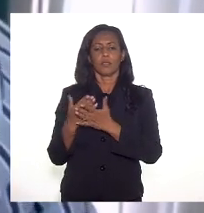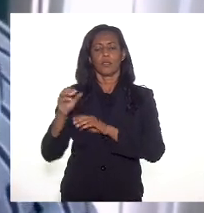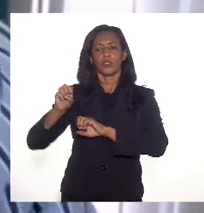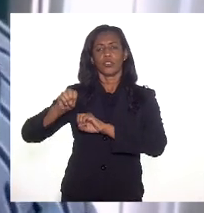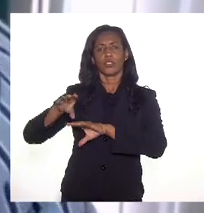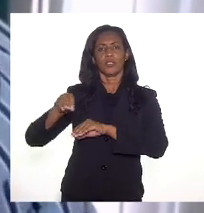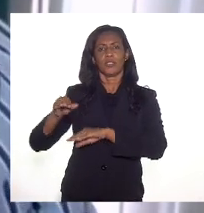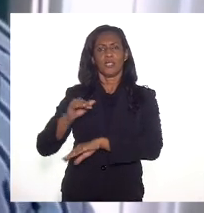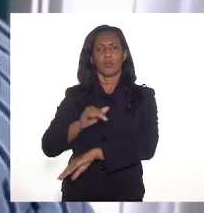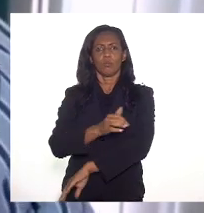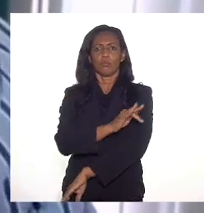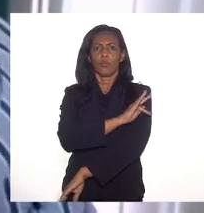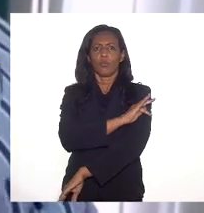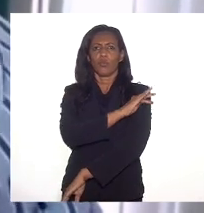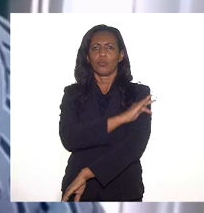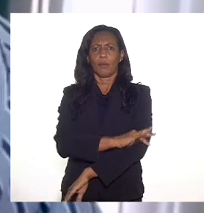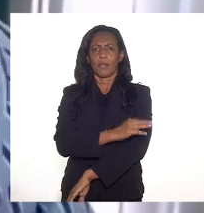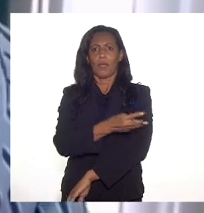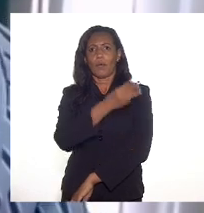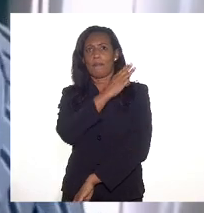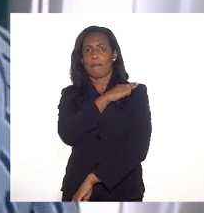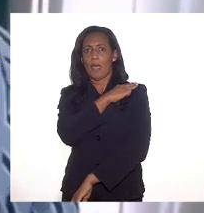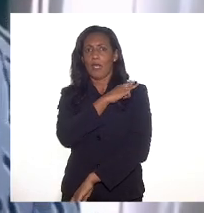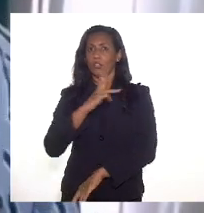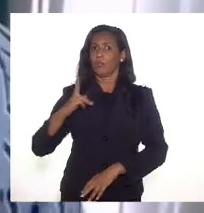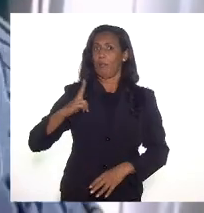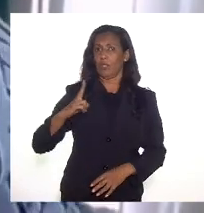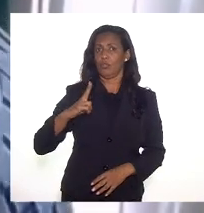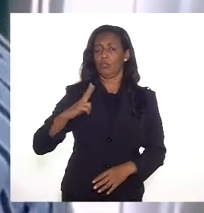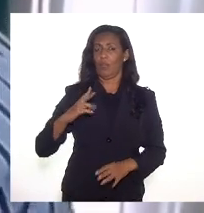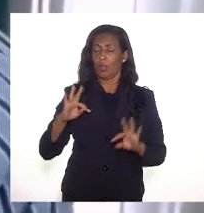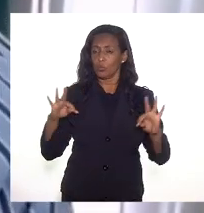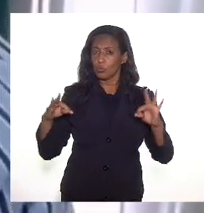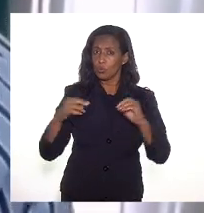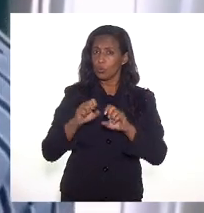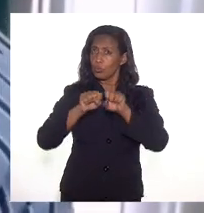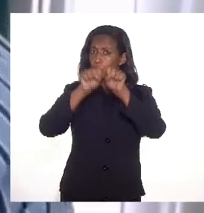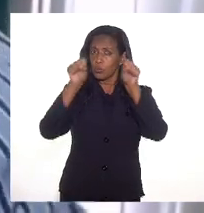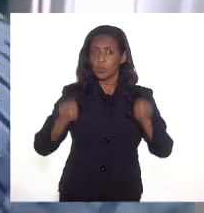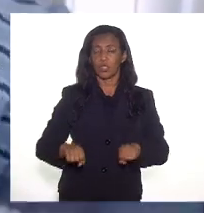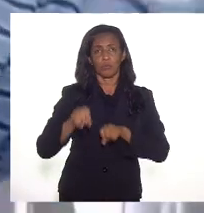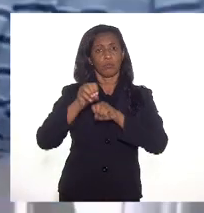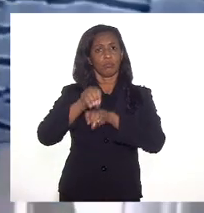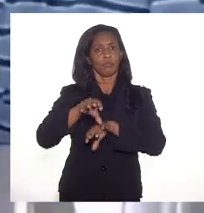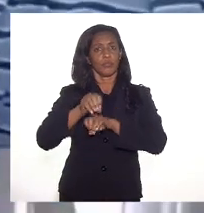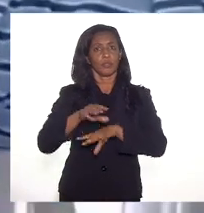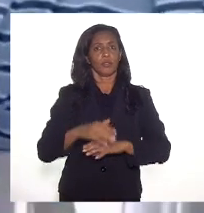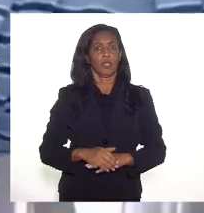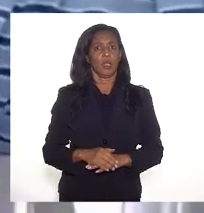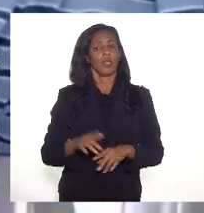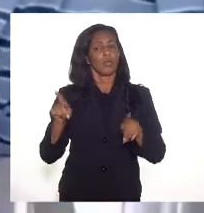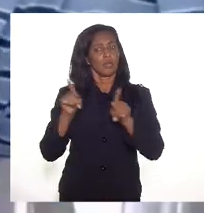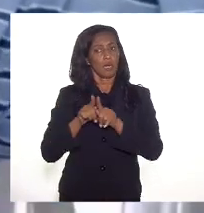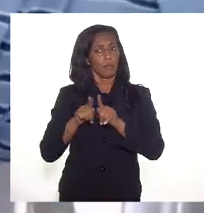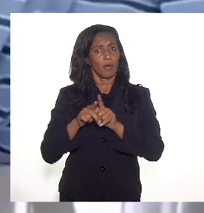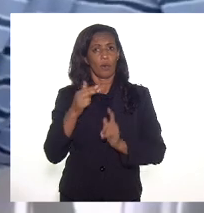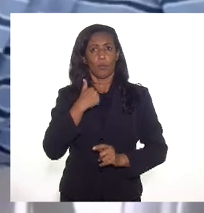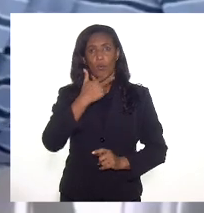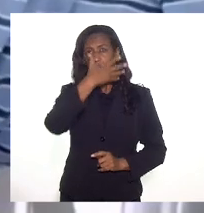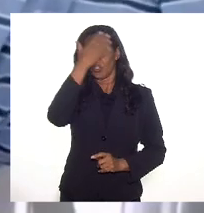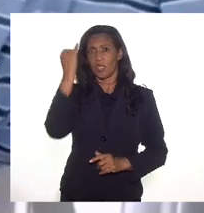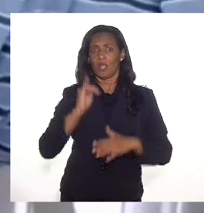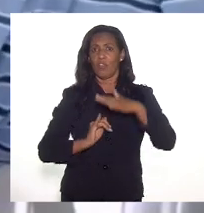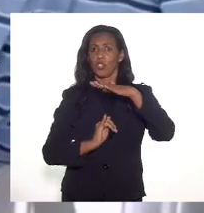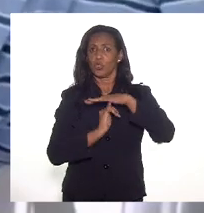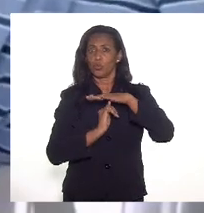ensino fundamental e de ensino médio da rede particular. Tudo isso é o sistema estadual de ensino, sem falar, inclusive, das